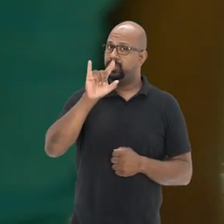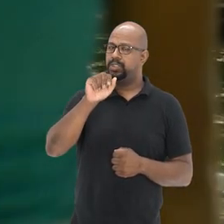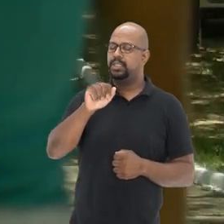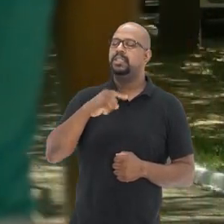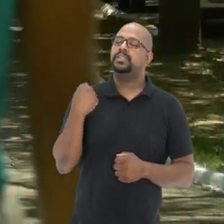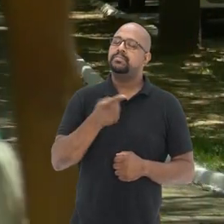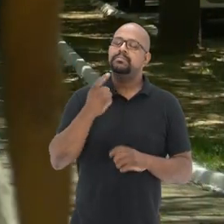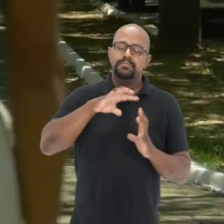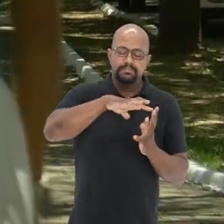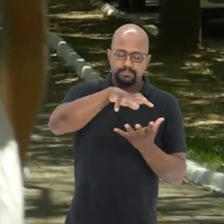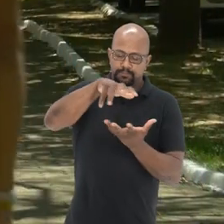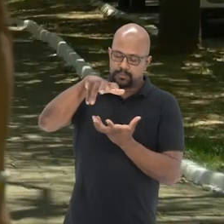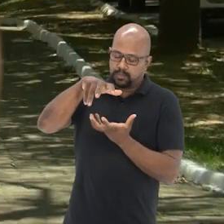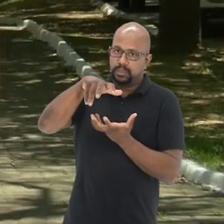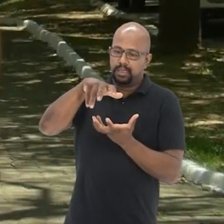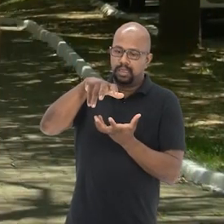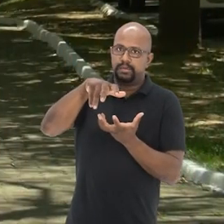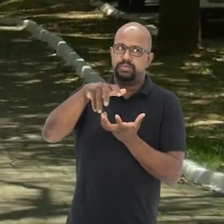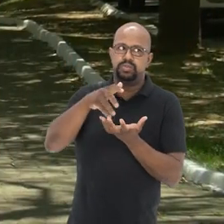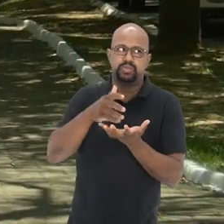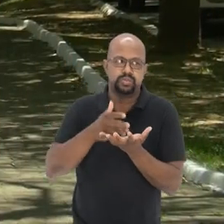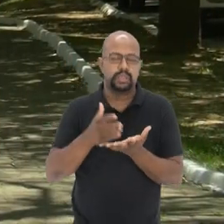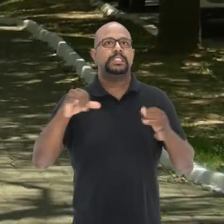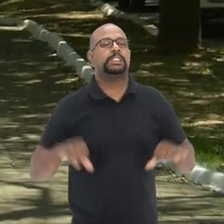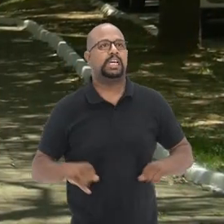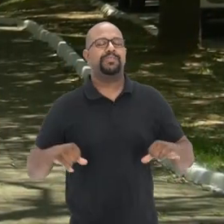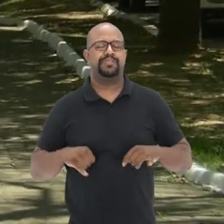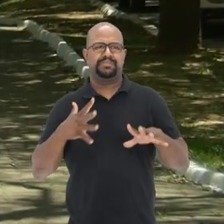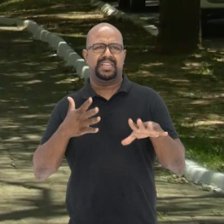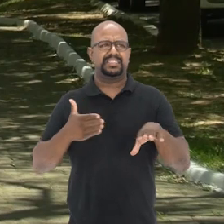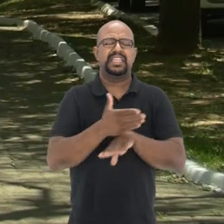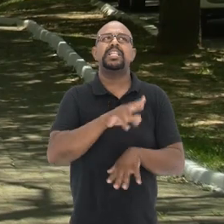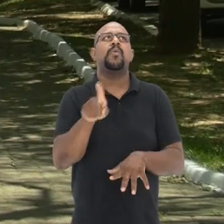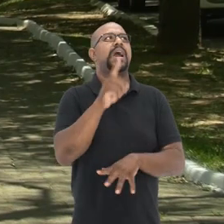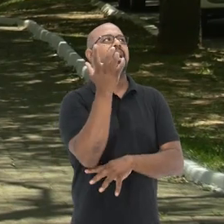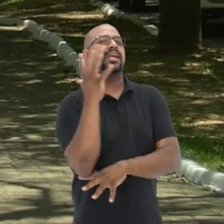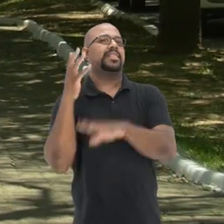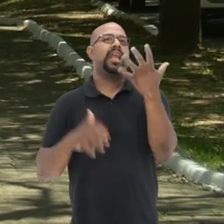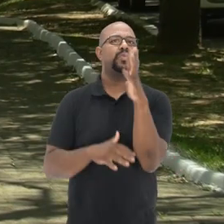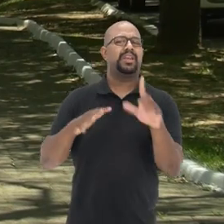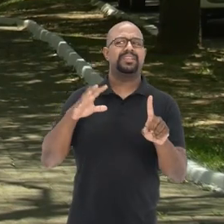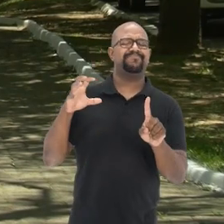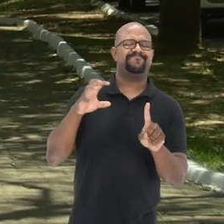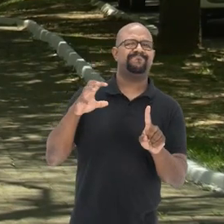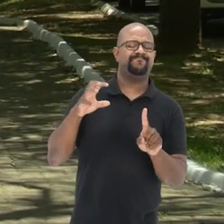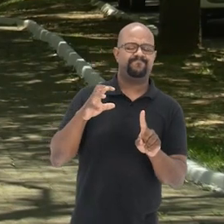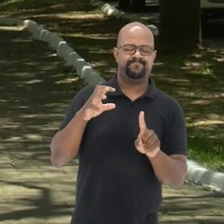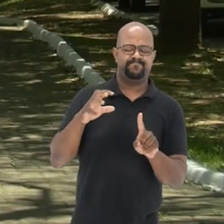Um dia, o nosso mundo começou a sofrer interferências que não eram naturais,